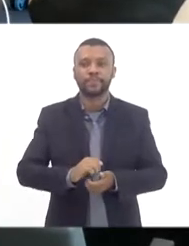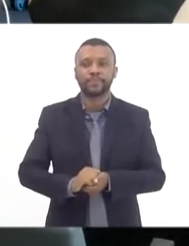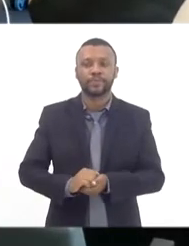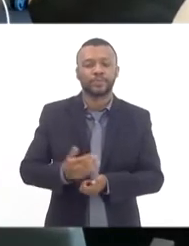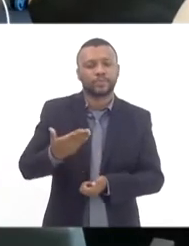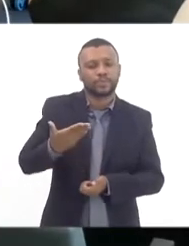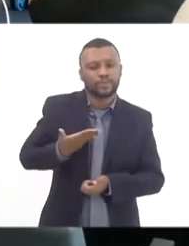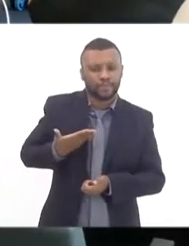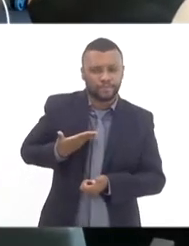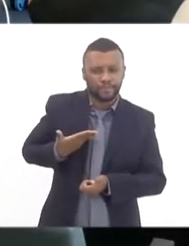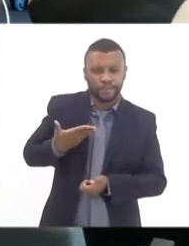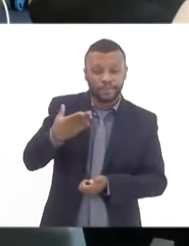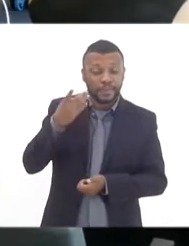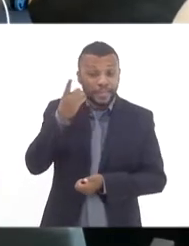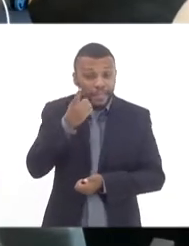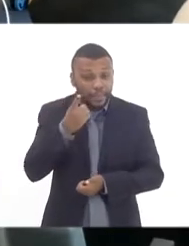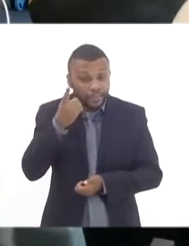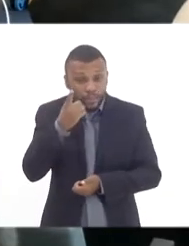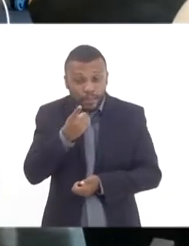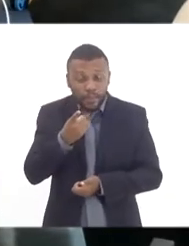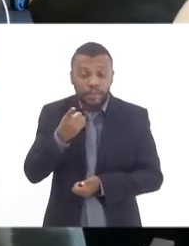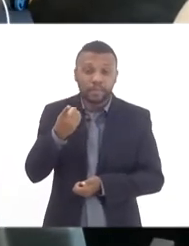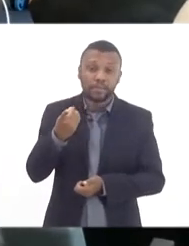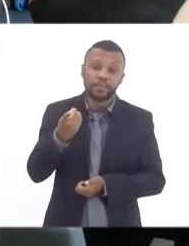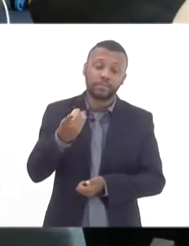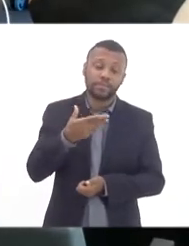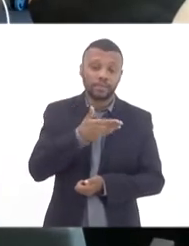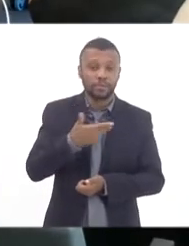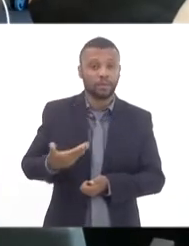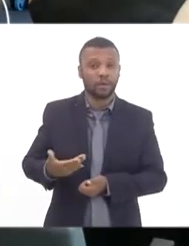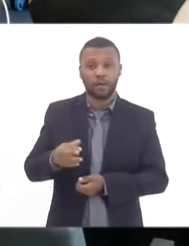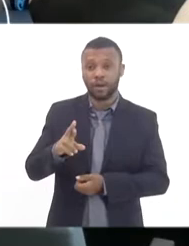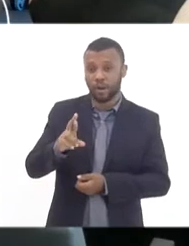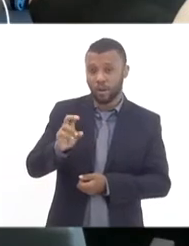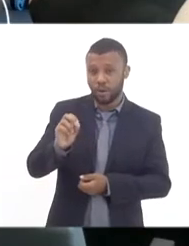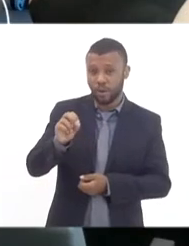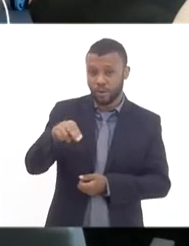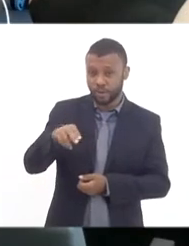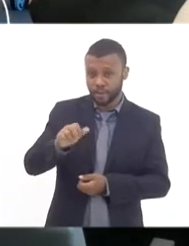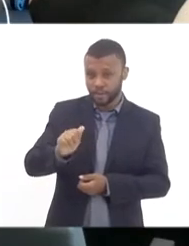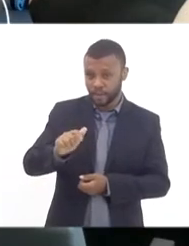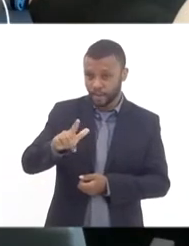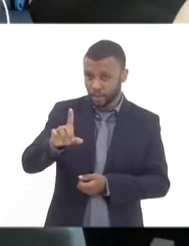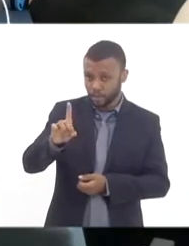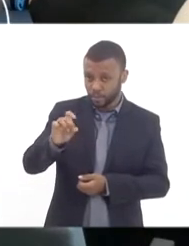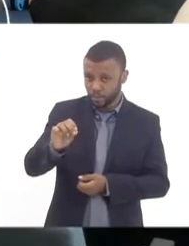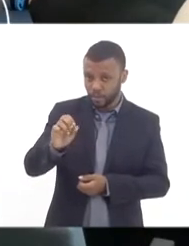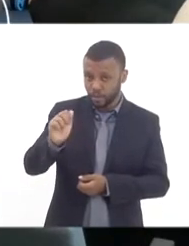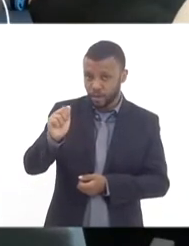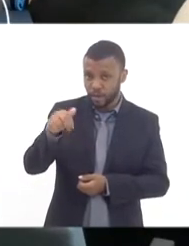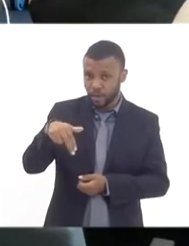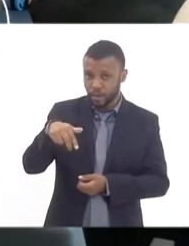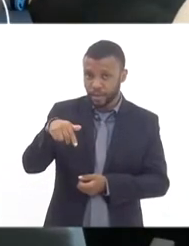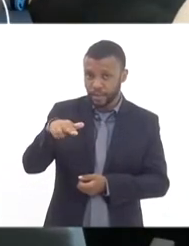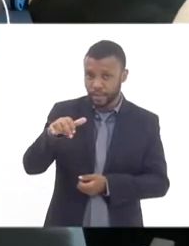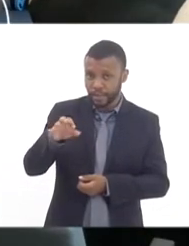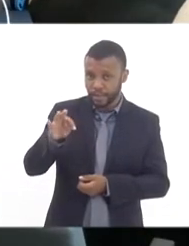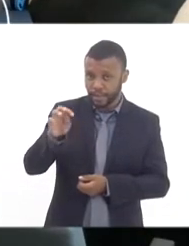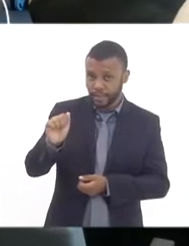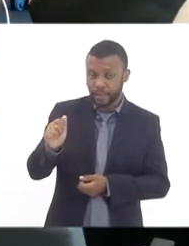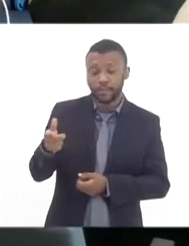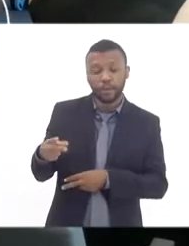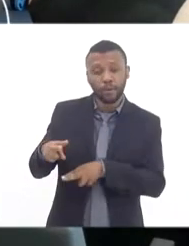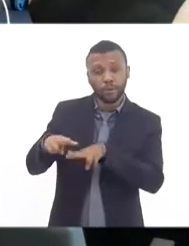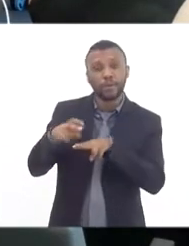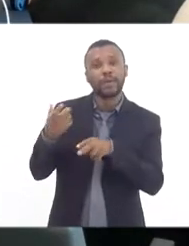companheiro deputado estadual Ronaldo Antiquieta. Realmente, em seu nome, eu quero